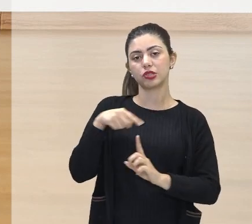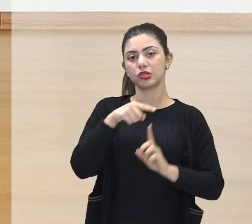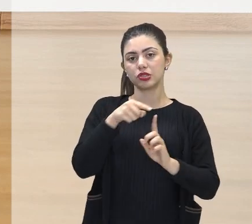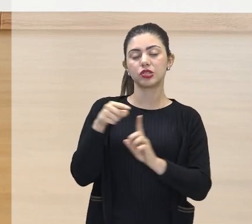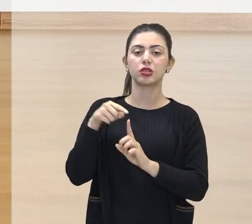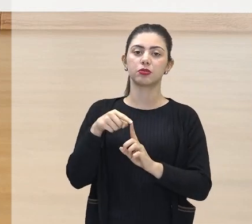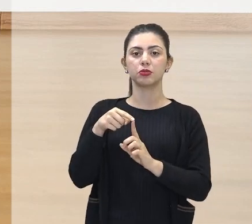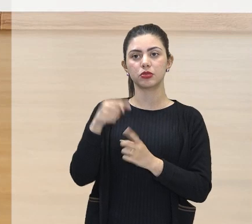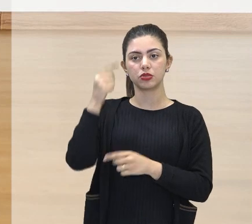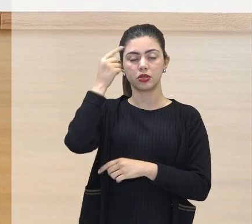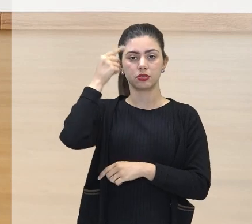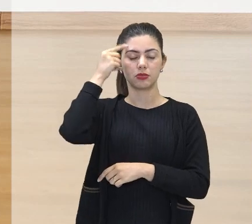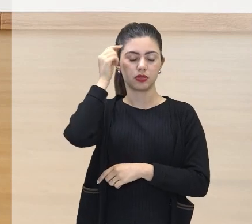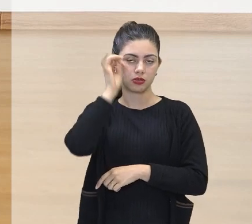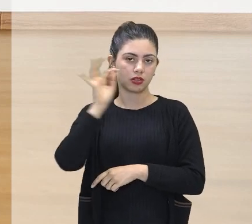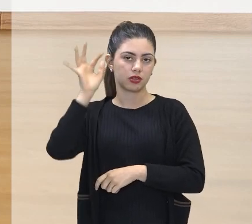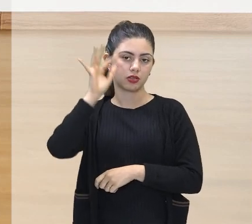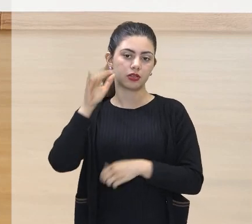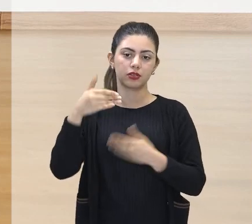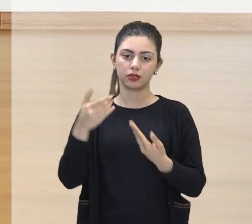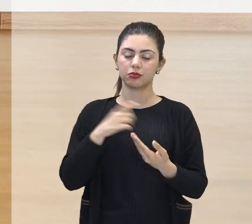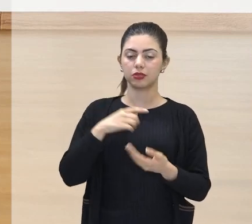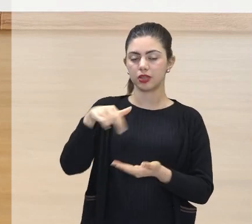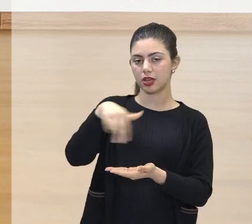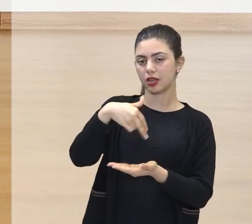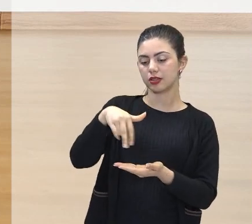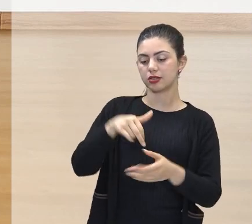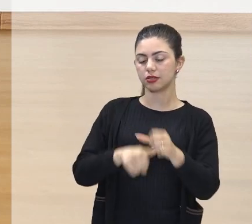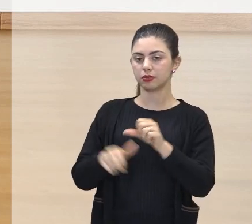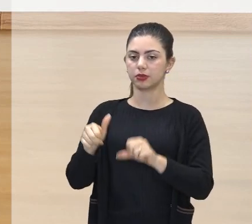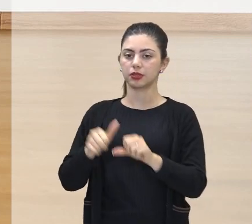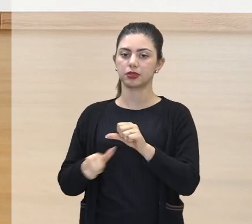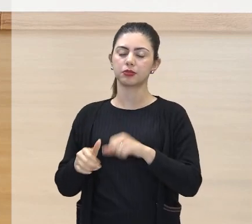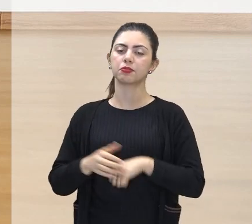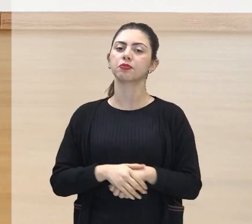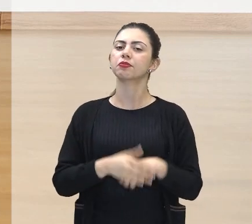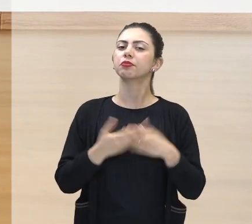foram transformando o fazer em dança. E quando a gente fala de dança, a